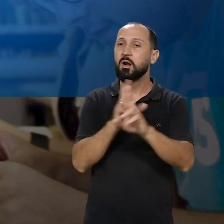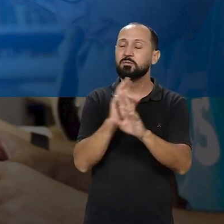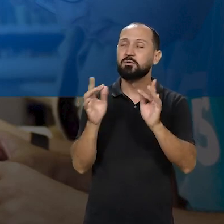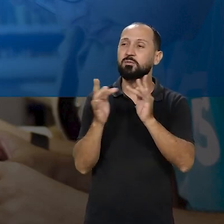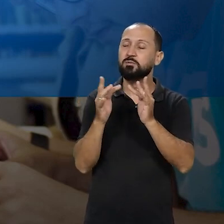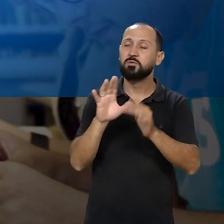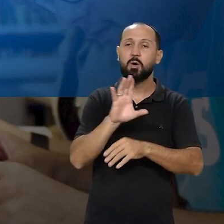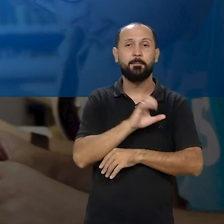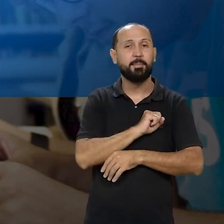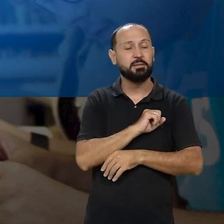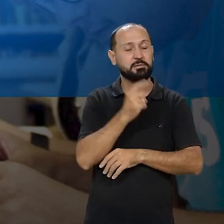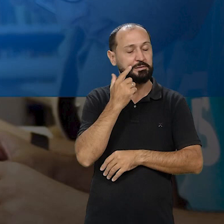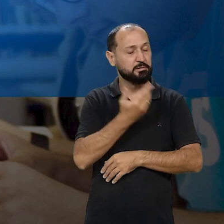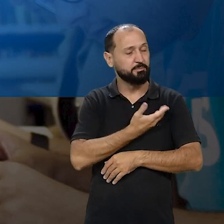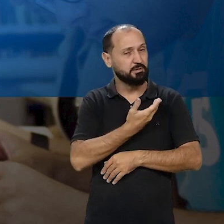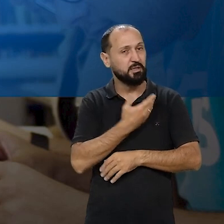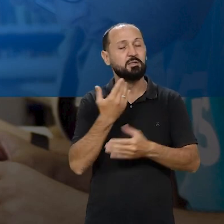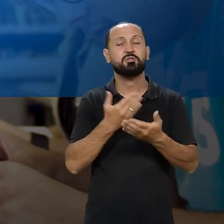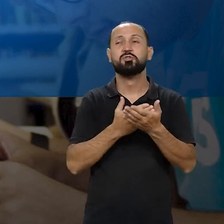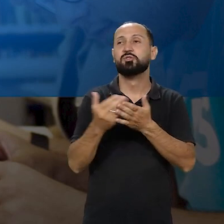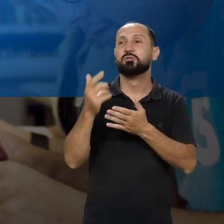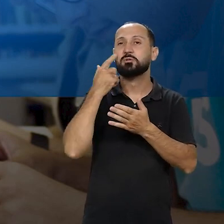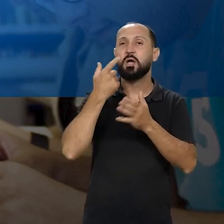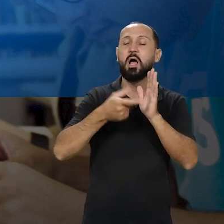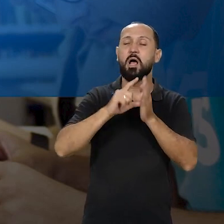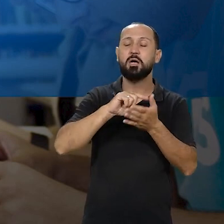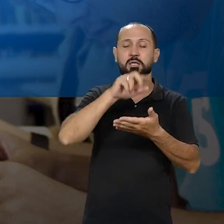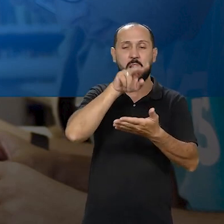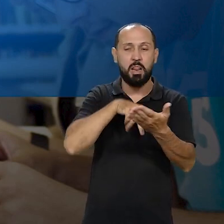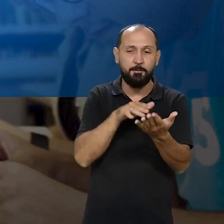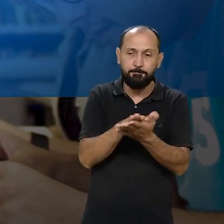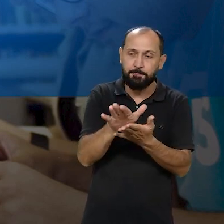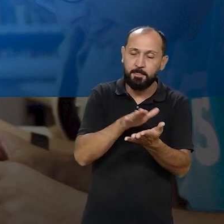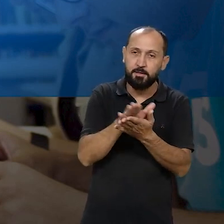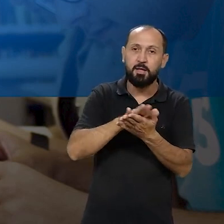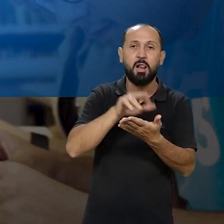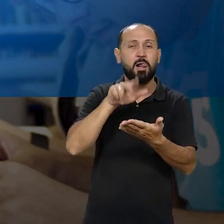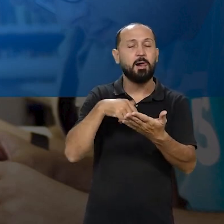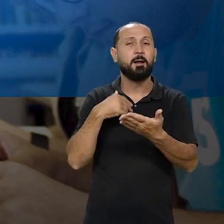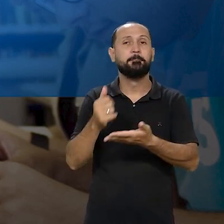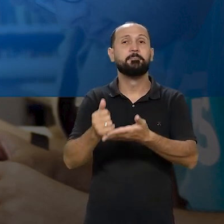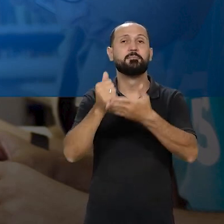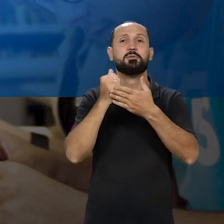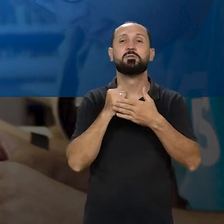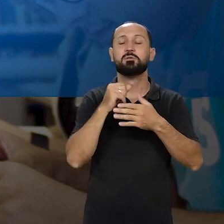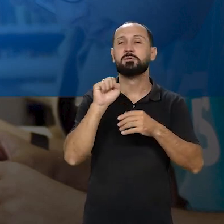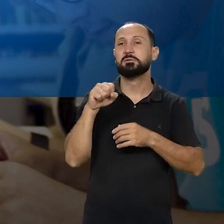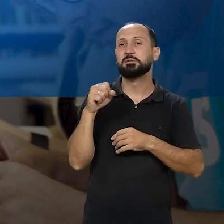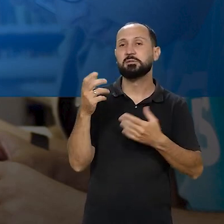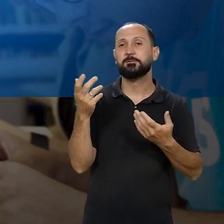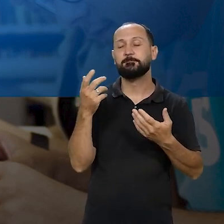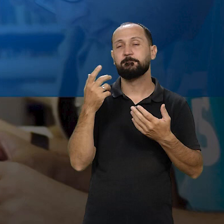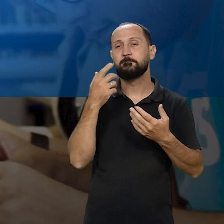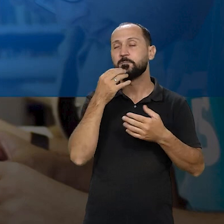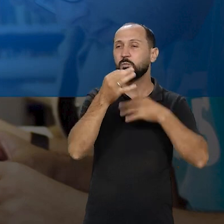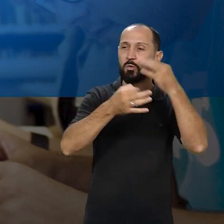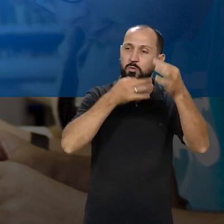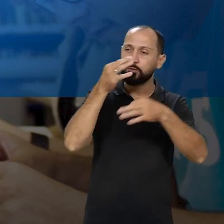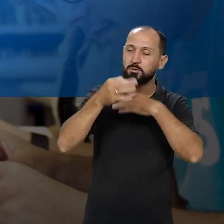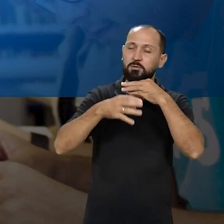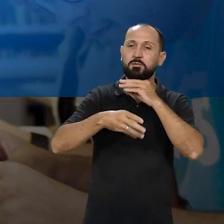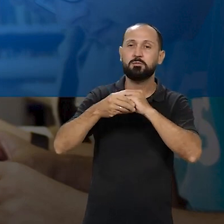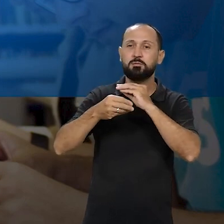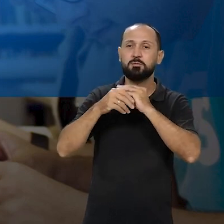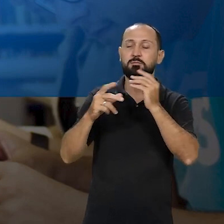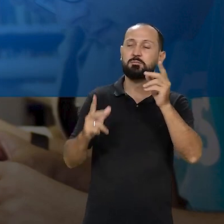Ele lê os textos antes da publicação, antes da editora, então ele me ajudou bastante, assim, com sugestões,